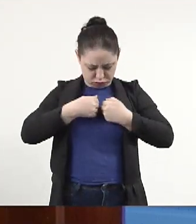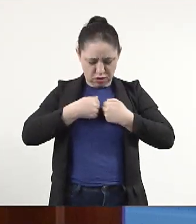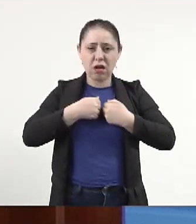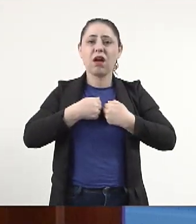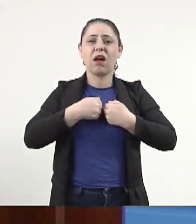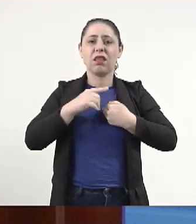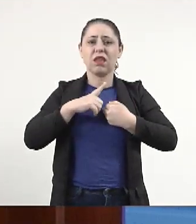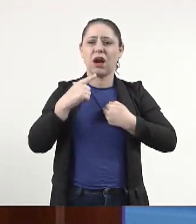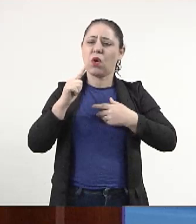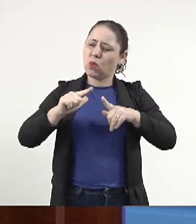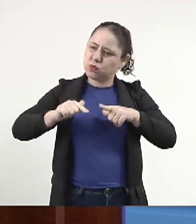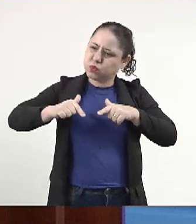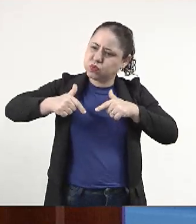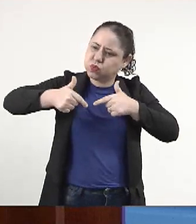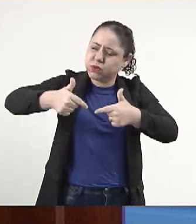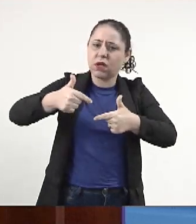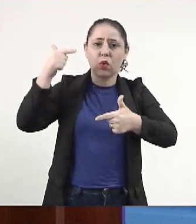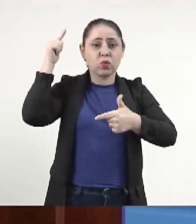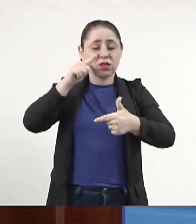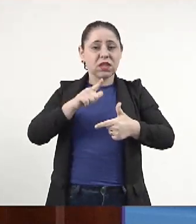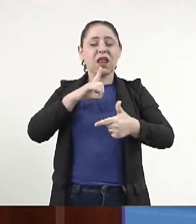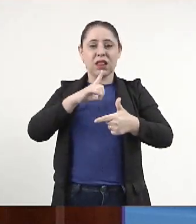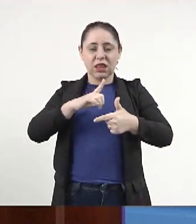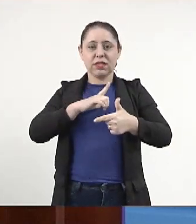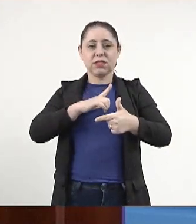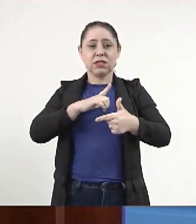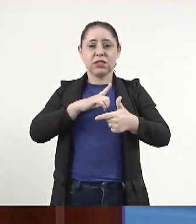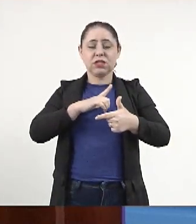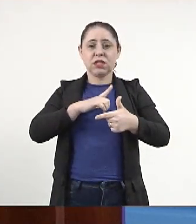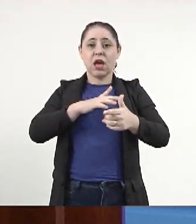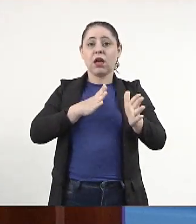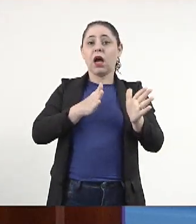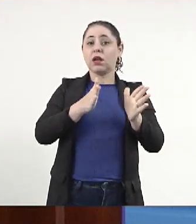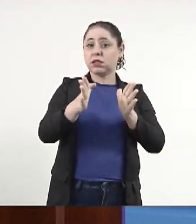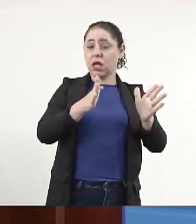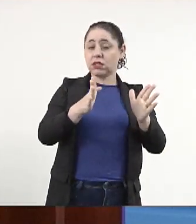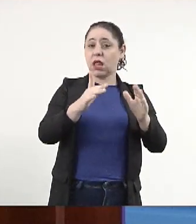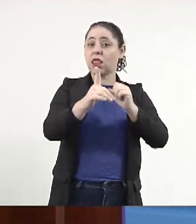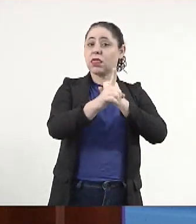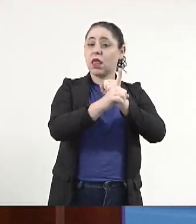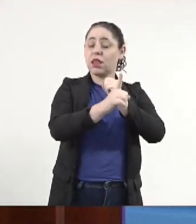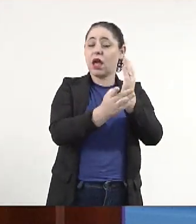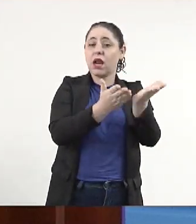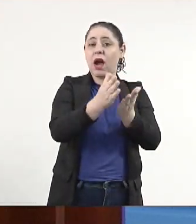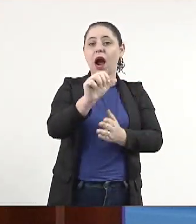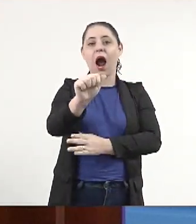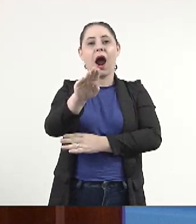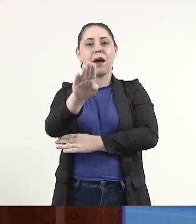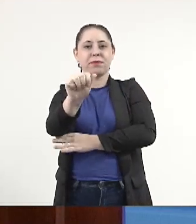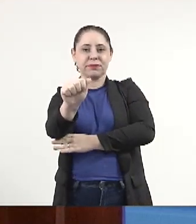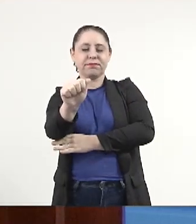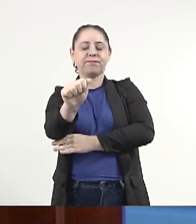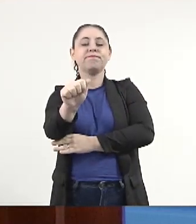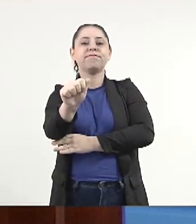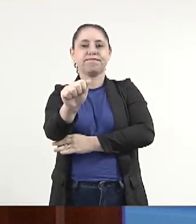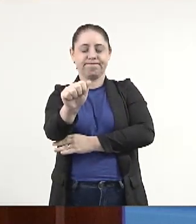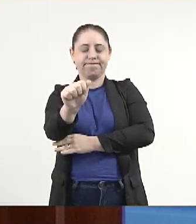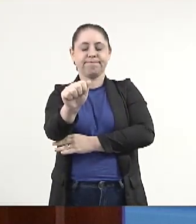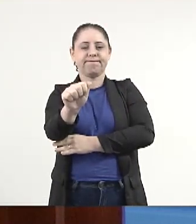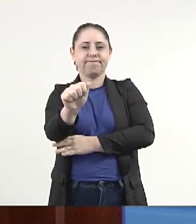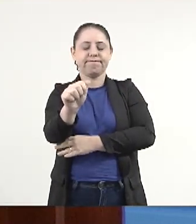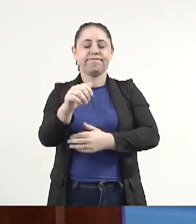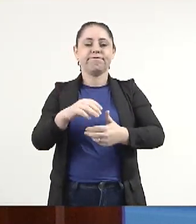autismo tem que lutar para que o filho tenha acesso à terapia ABA.